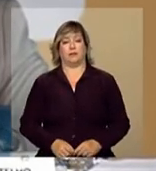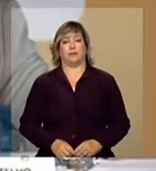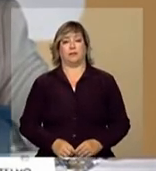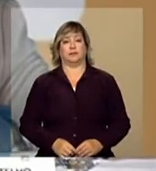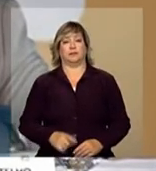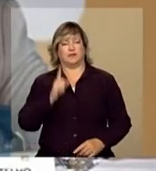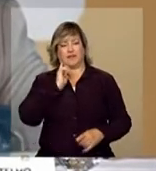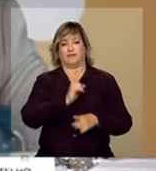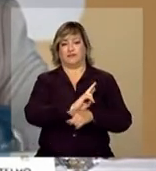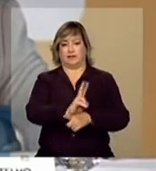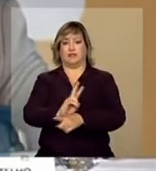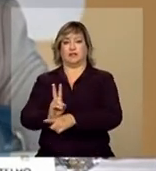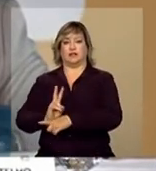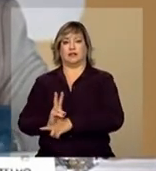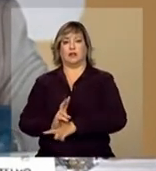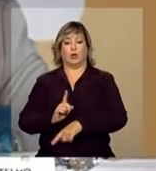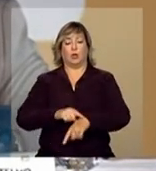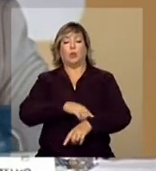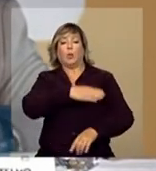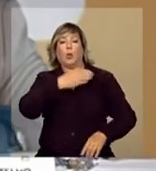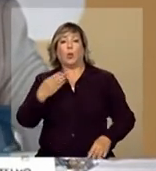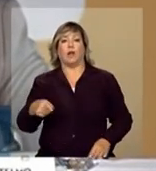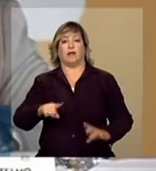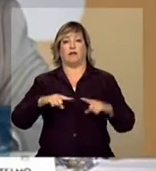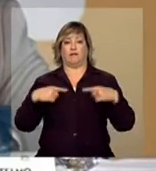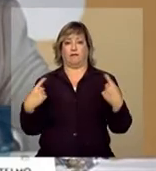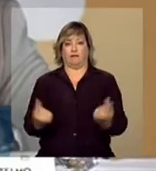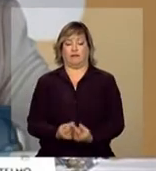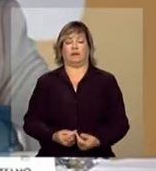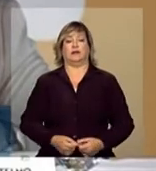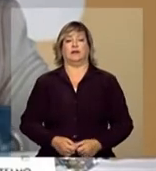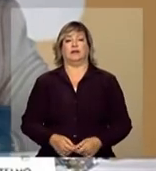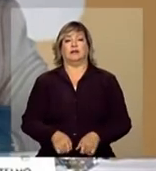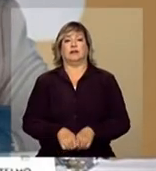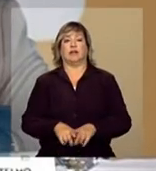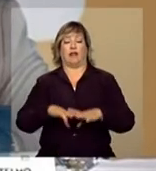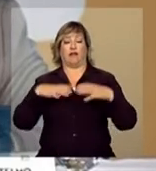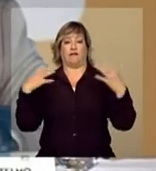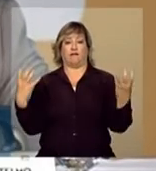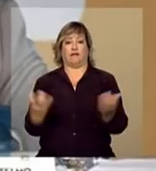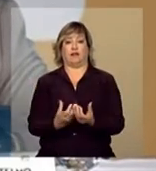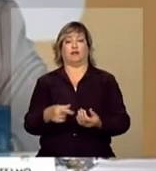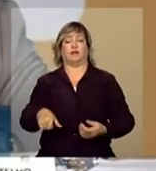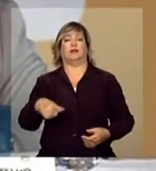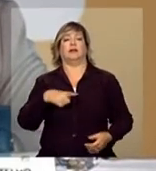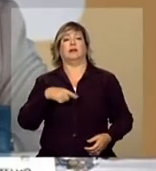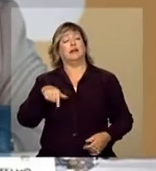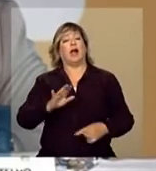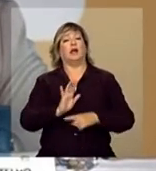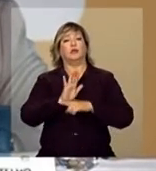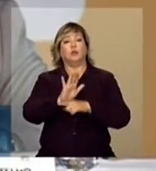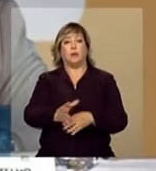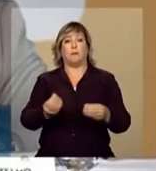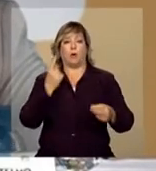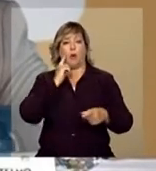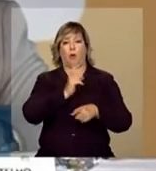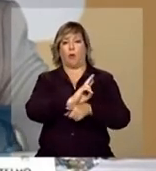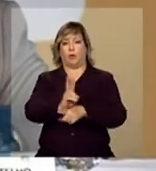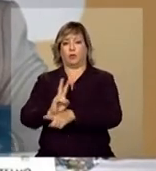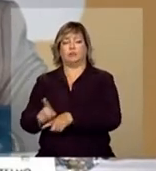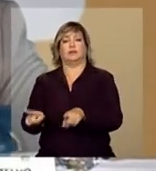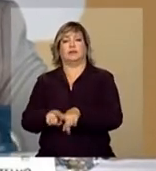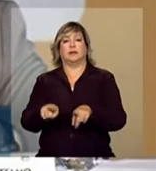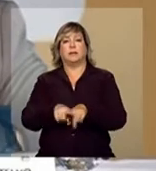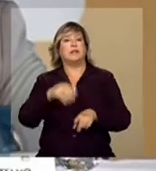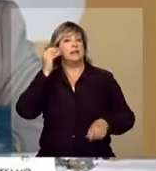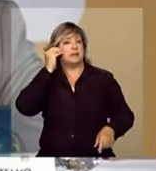A fiscalização durante todo o evento teve dentro das empresas fiscalizando em loco, isso facilitou muito o nosso controle, deixa também uma